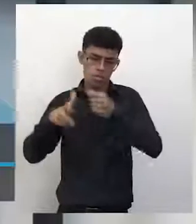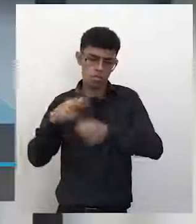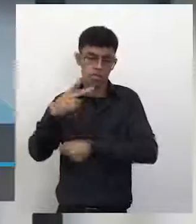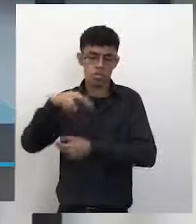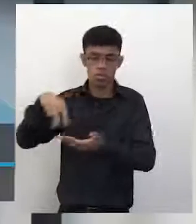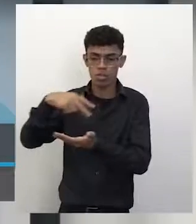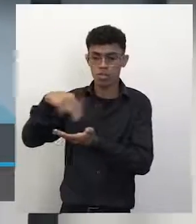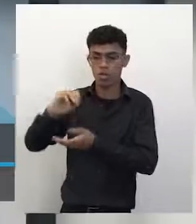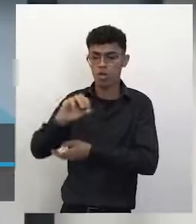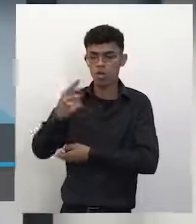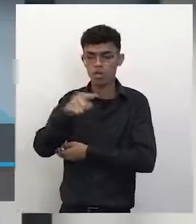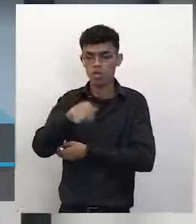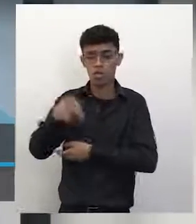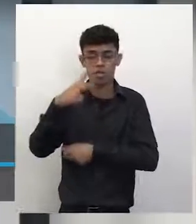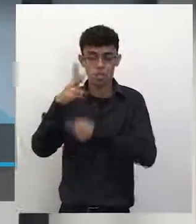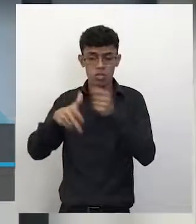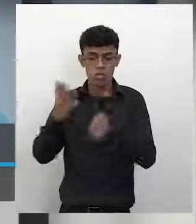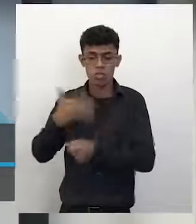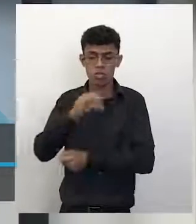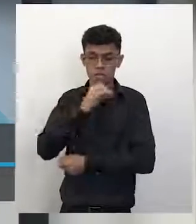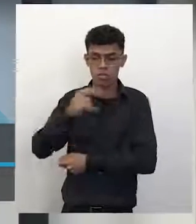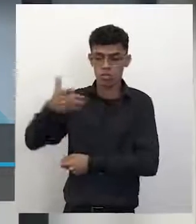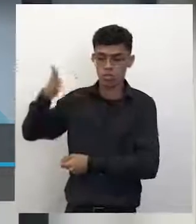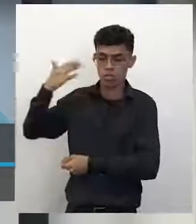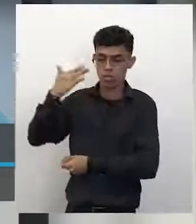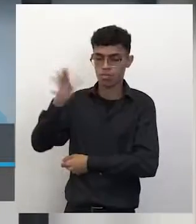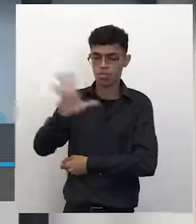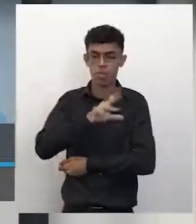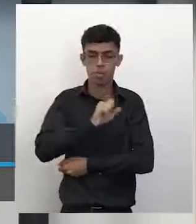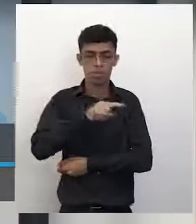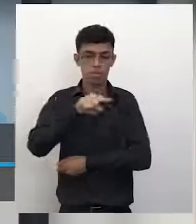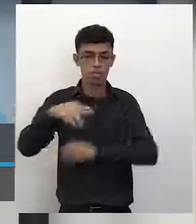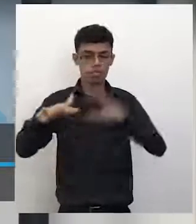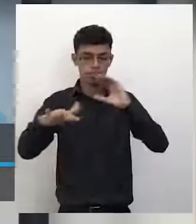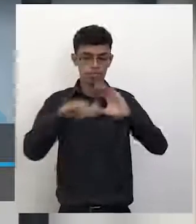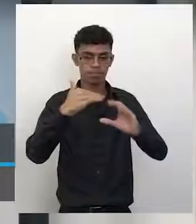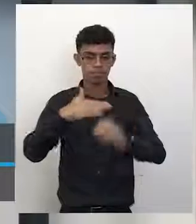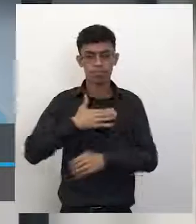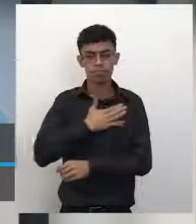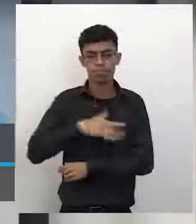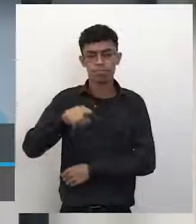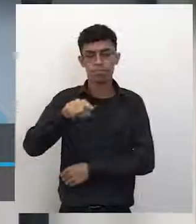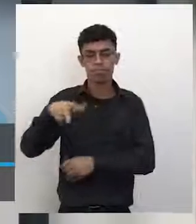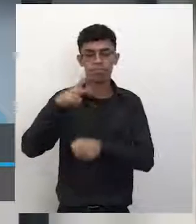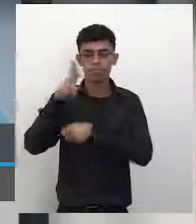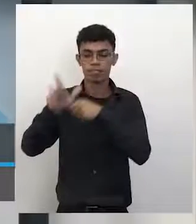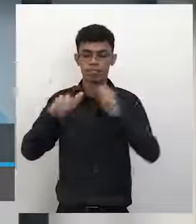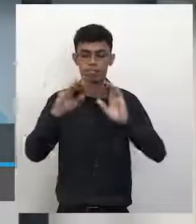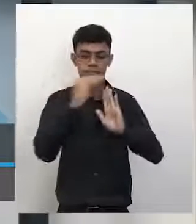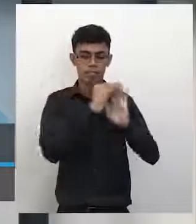vídeo já antigo que você já dançou. Eu vou adorar receber. Quem quiser ver os vídeos das aulas, ver na